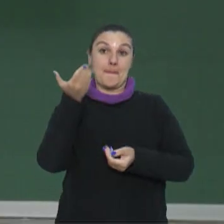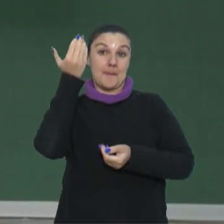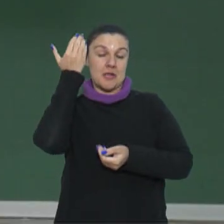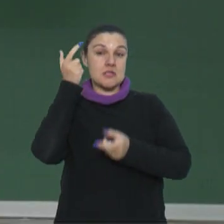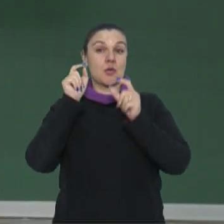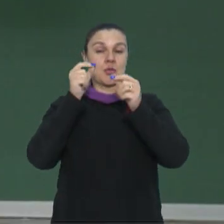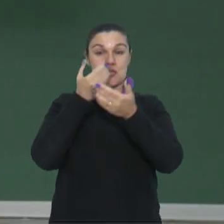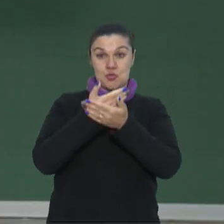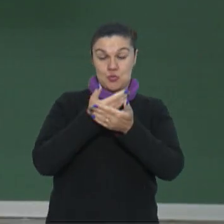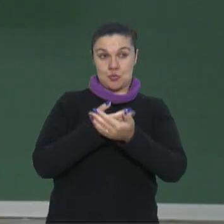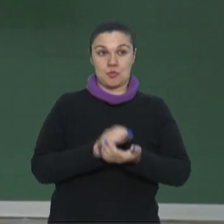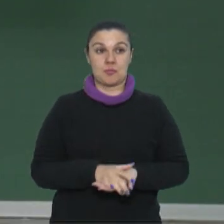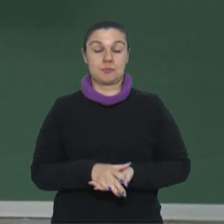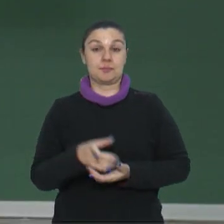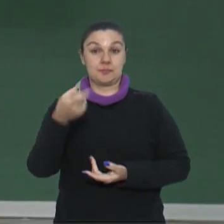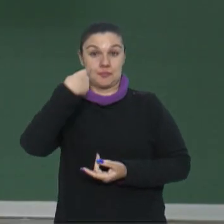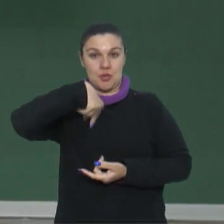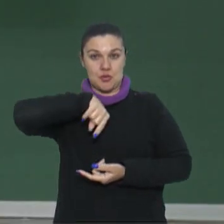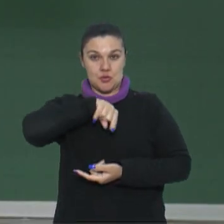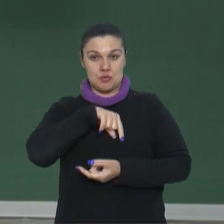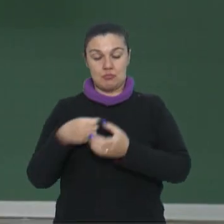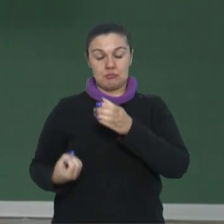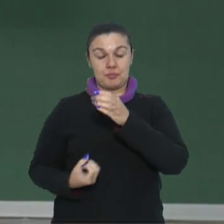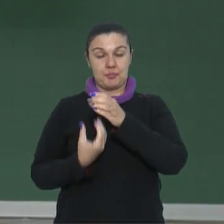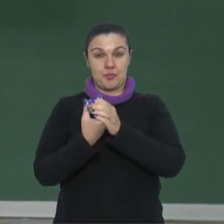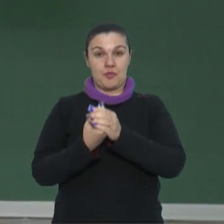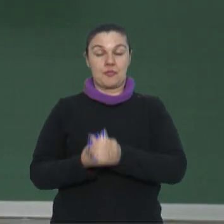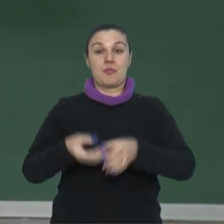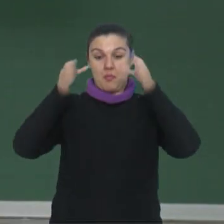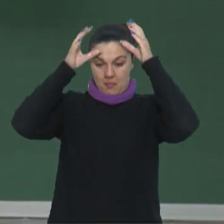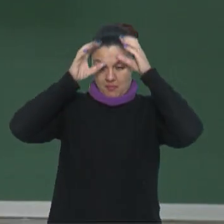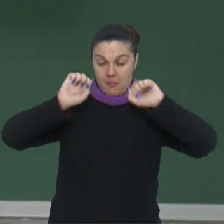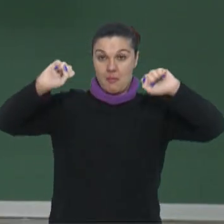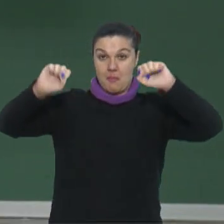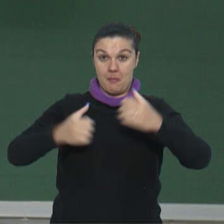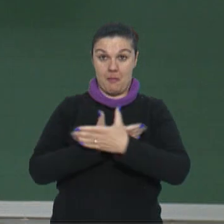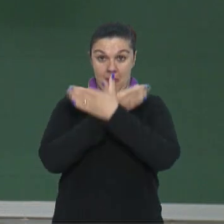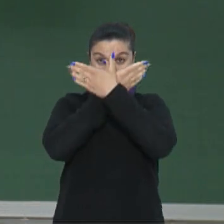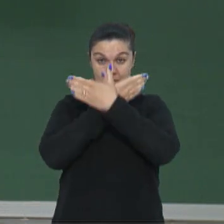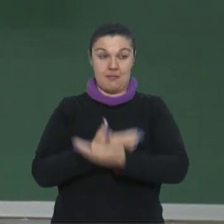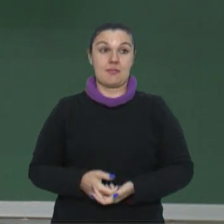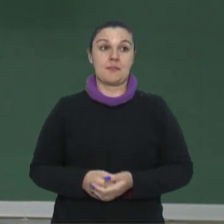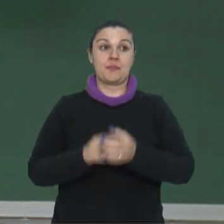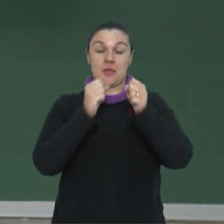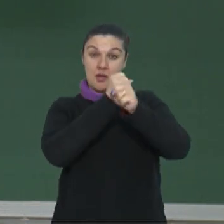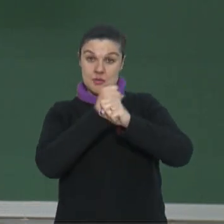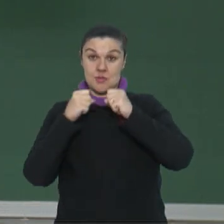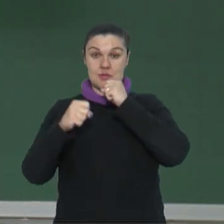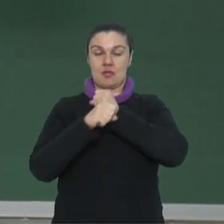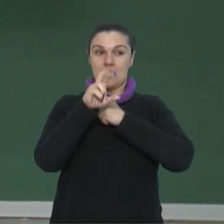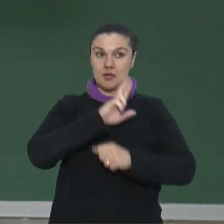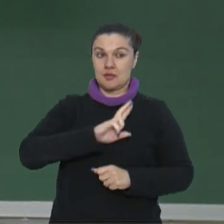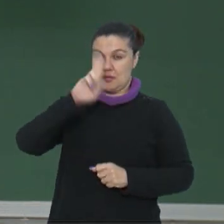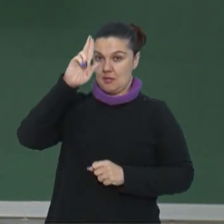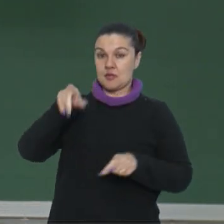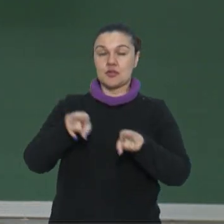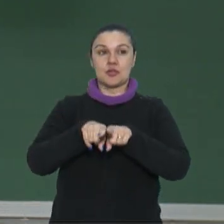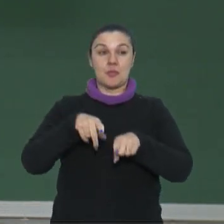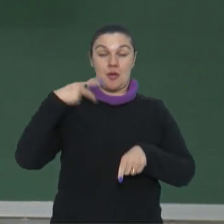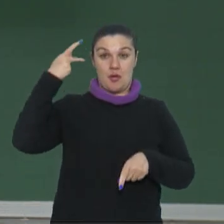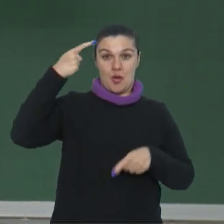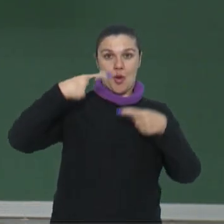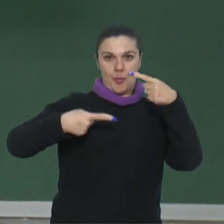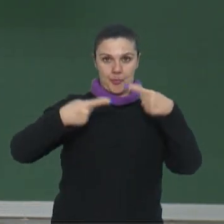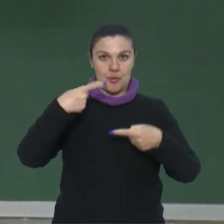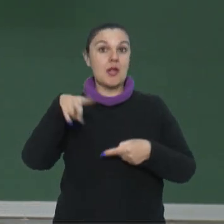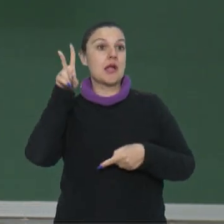passada, vocês viram os povos originários americanos, os maias, a sociedade, a religião, a política, viram que